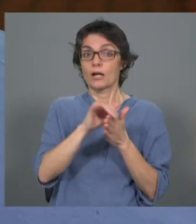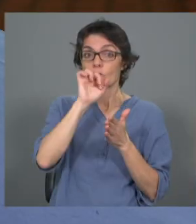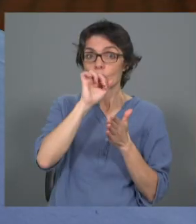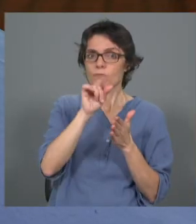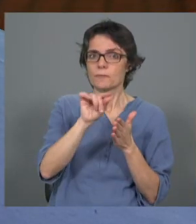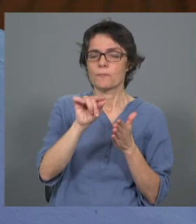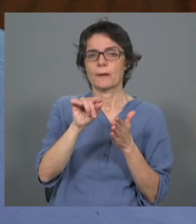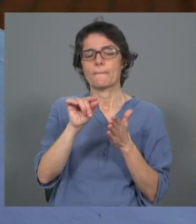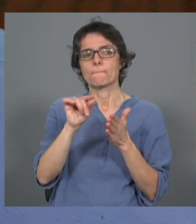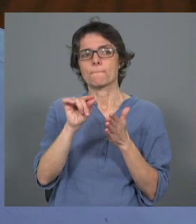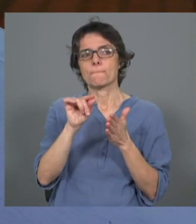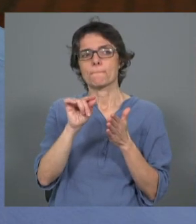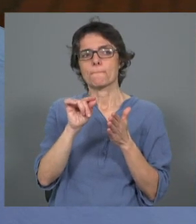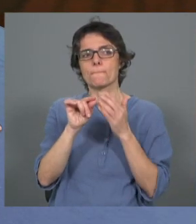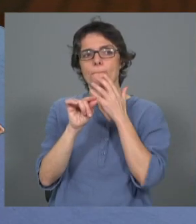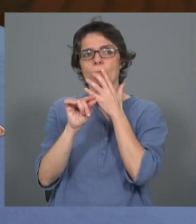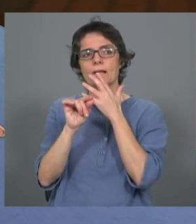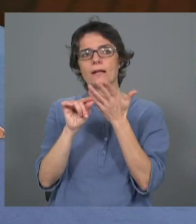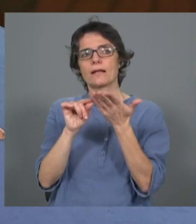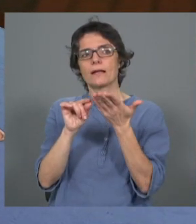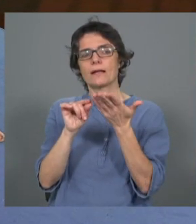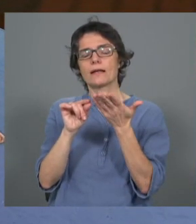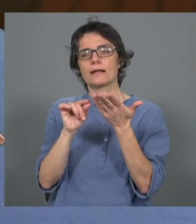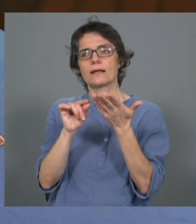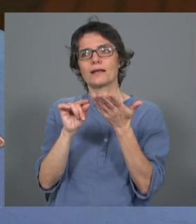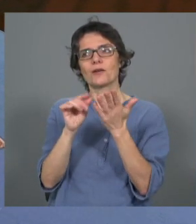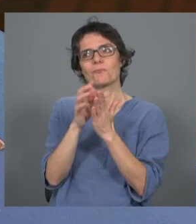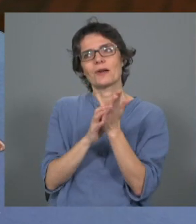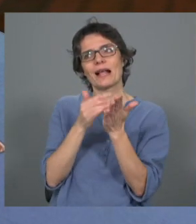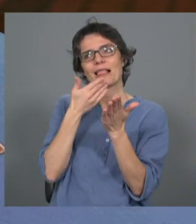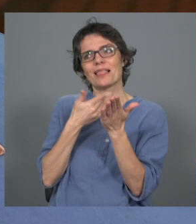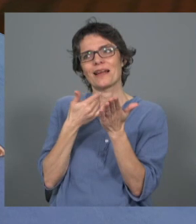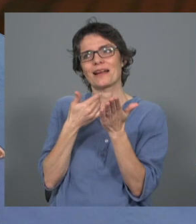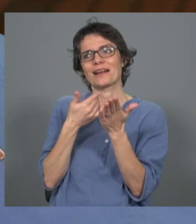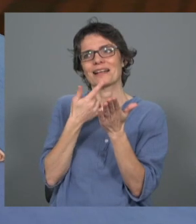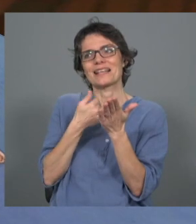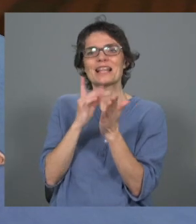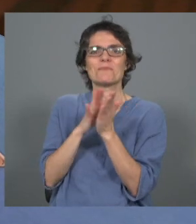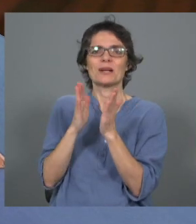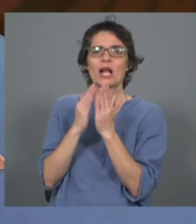nota pastoral, no fundo, de gratidão dos senhores bispos a todos os acólitos,